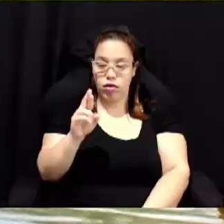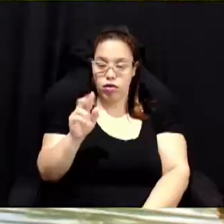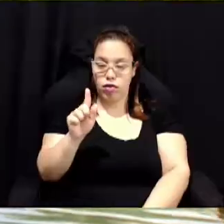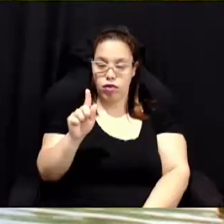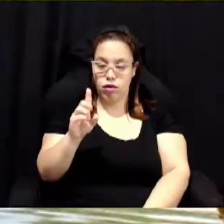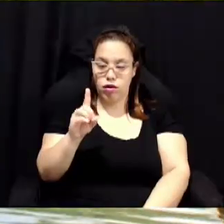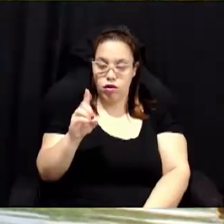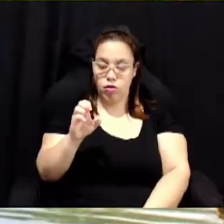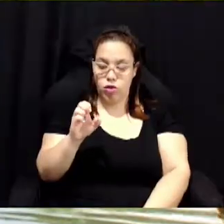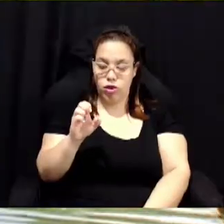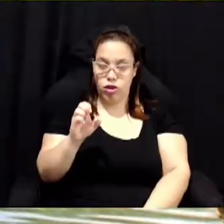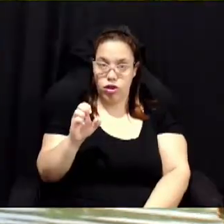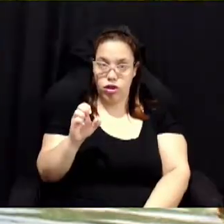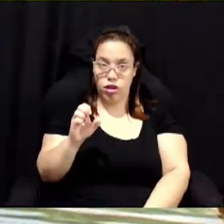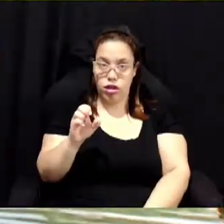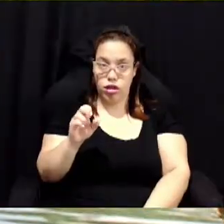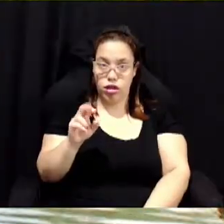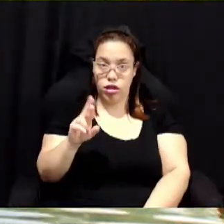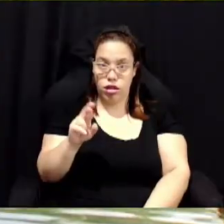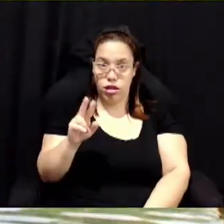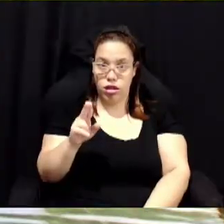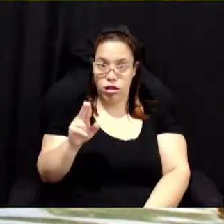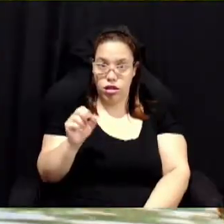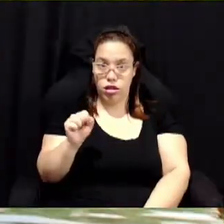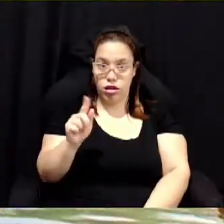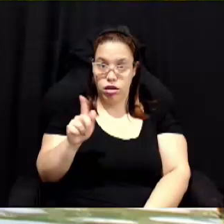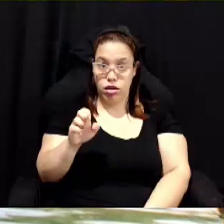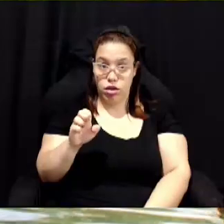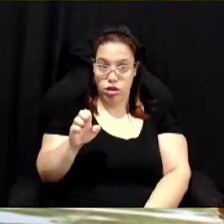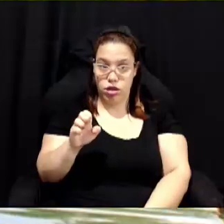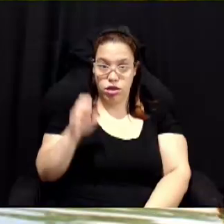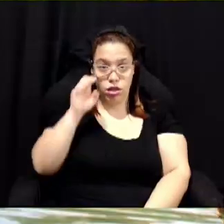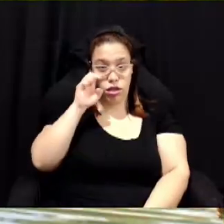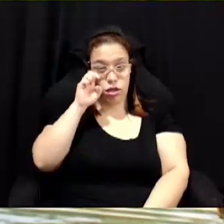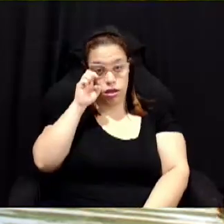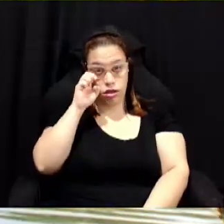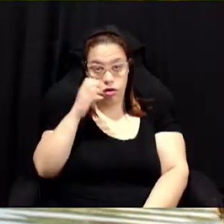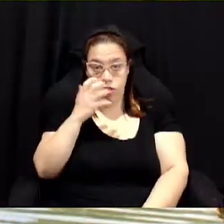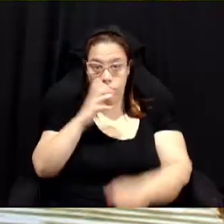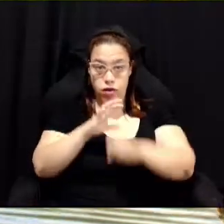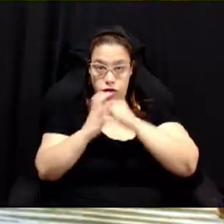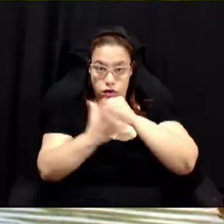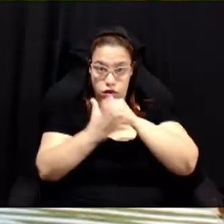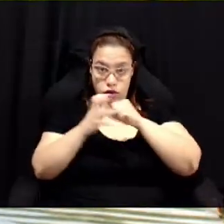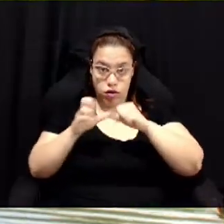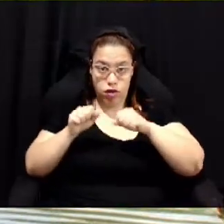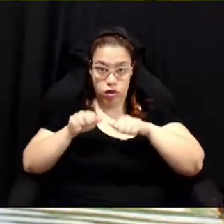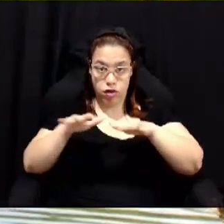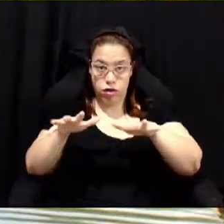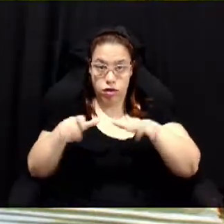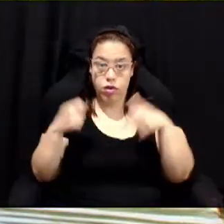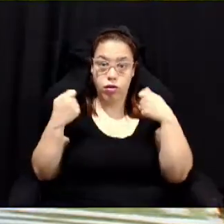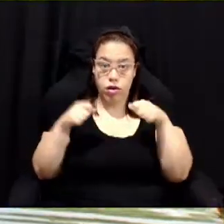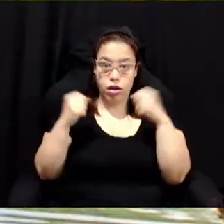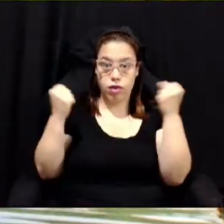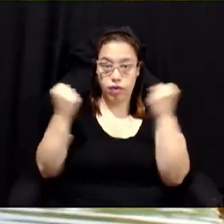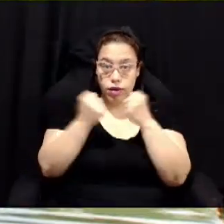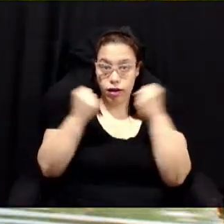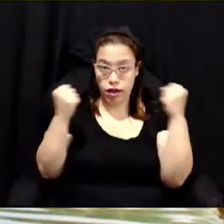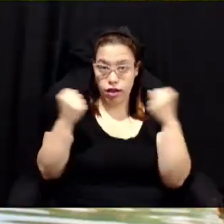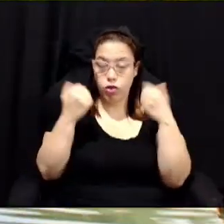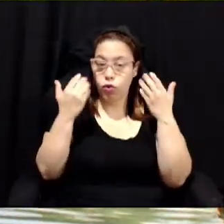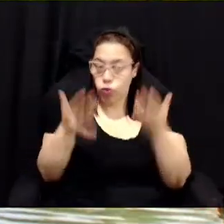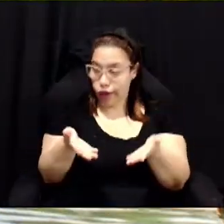Arina. Comecei a correr com as minhas cachorras no meio da pandemia. Então, assim, eu precisava fazer um exercício com elas. Então,